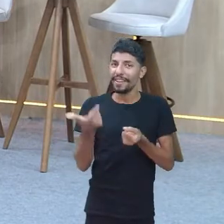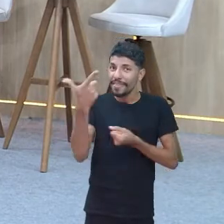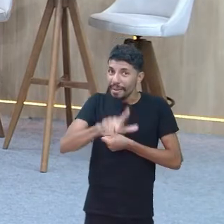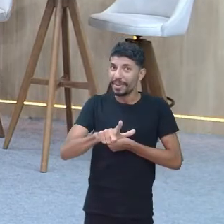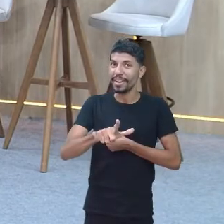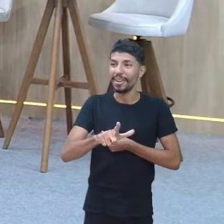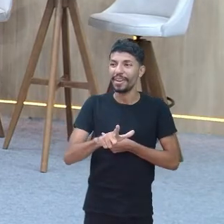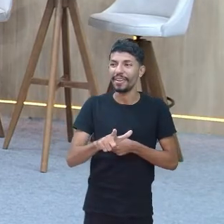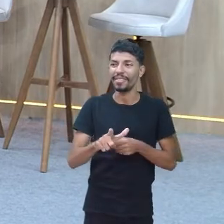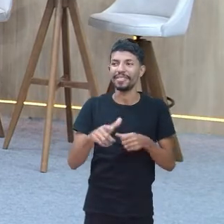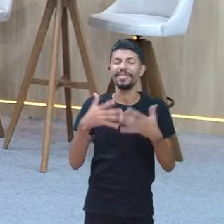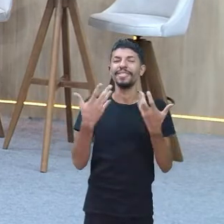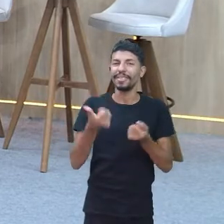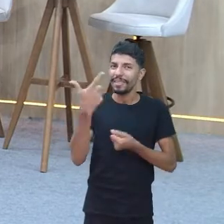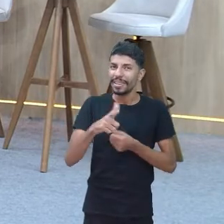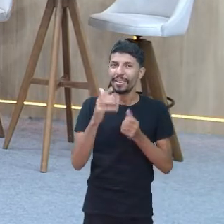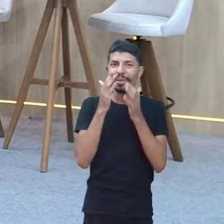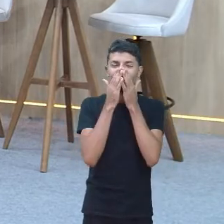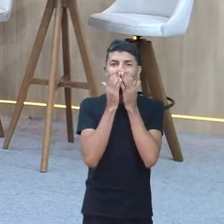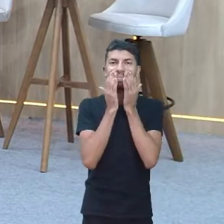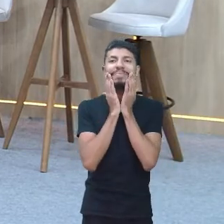Vamos de novo.